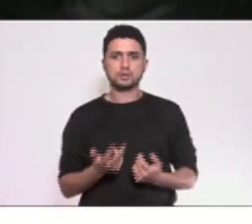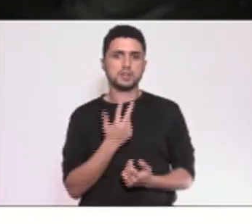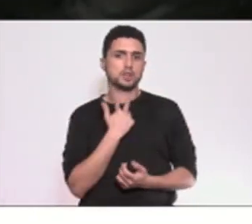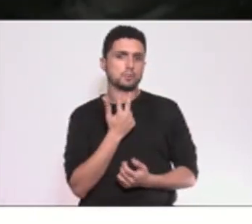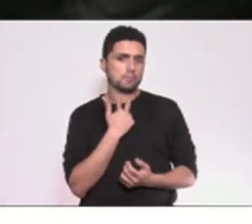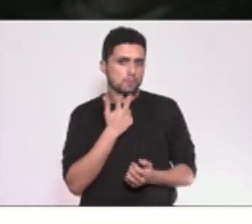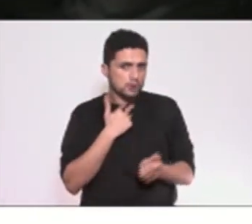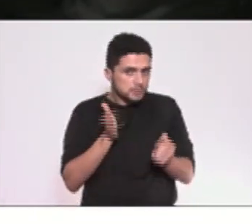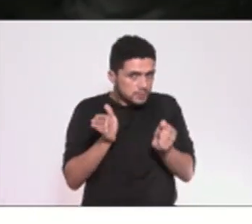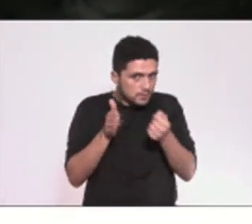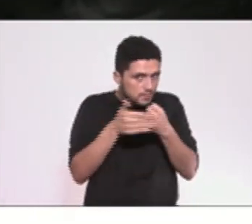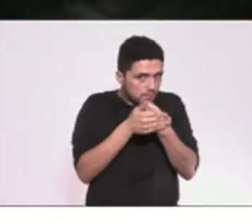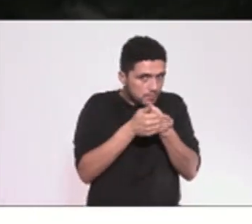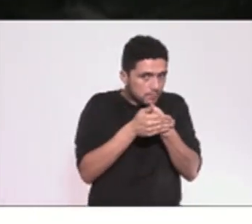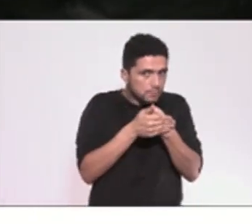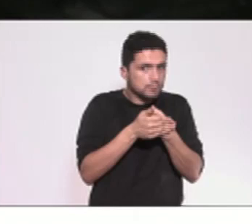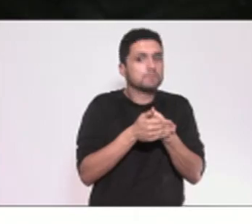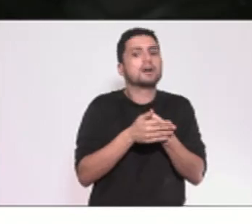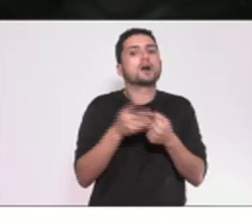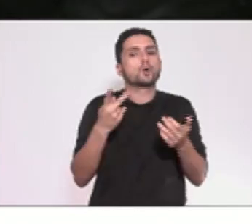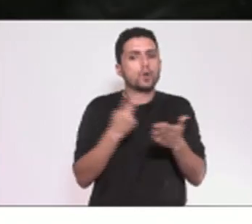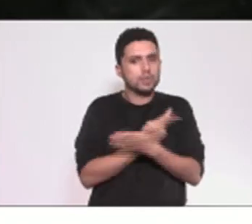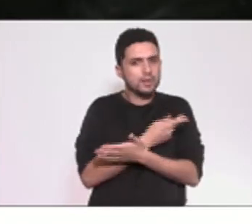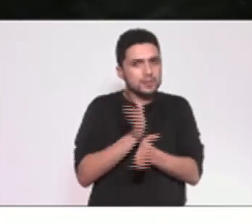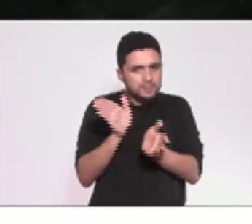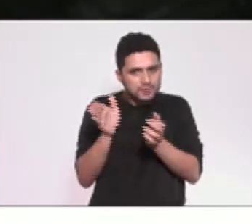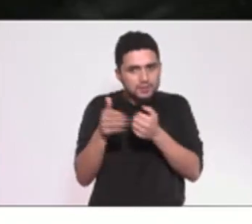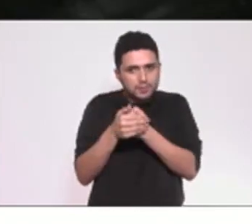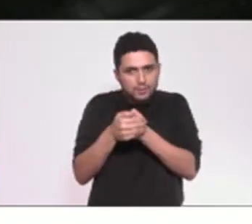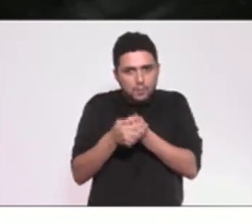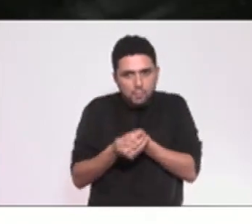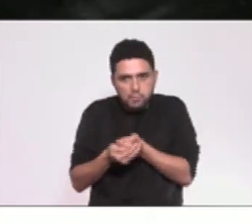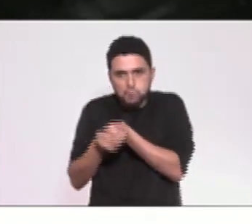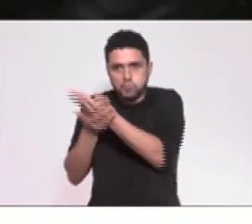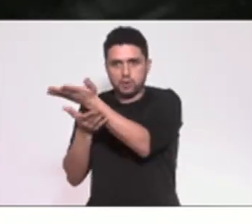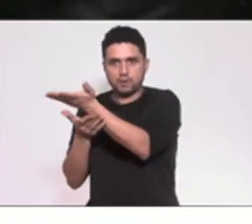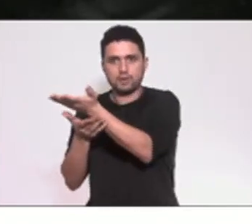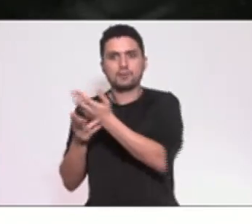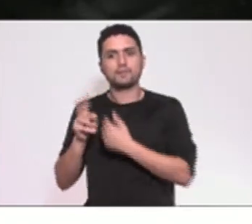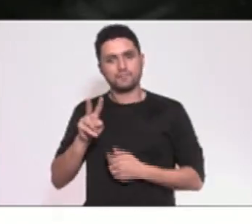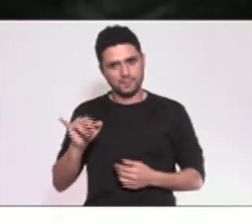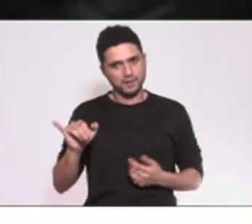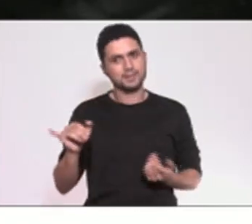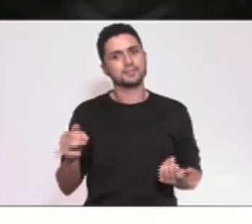não há o que se faça por debaixo dos panos que a gente não fique sabendo.